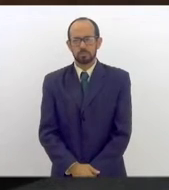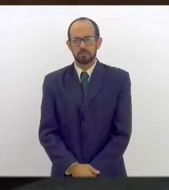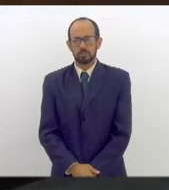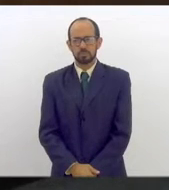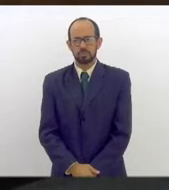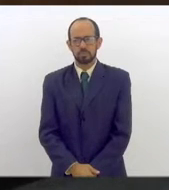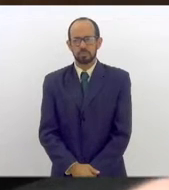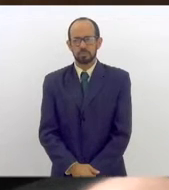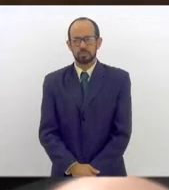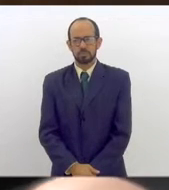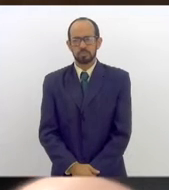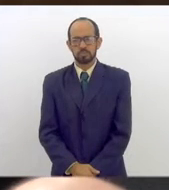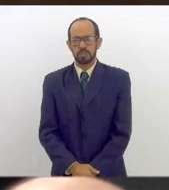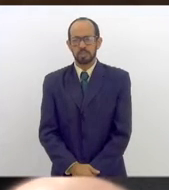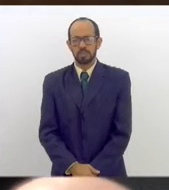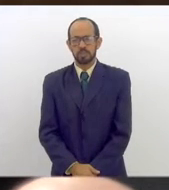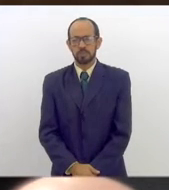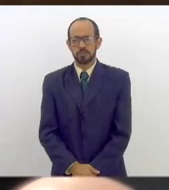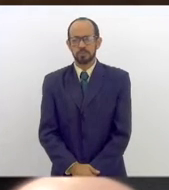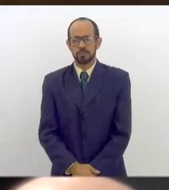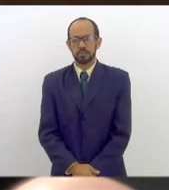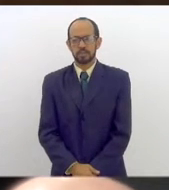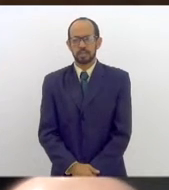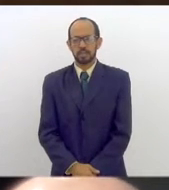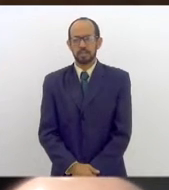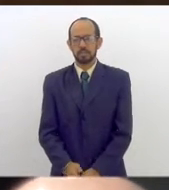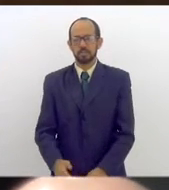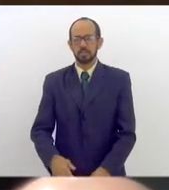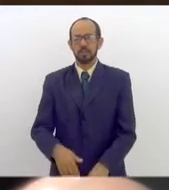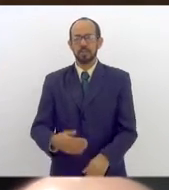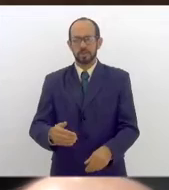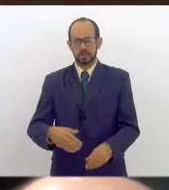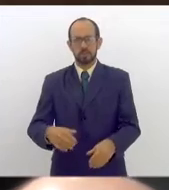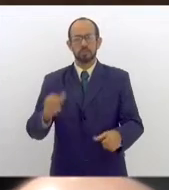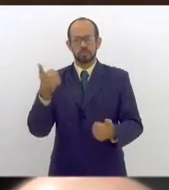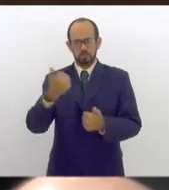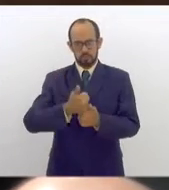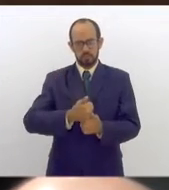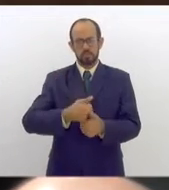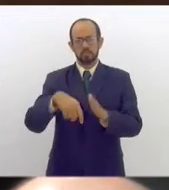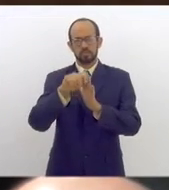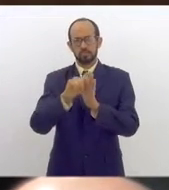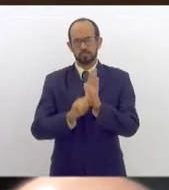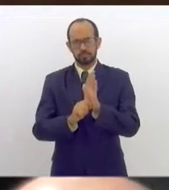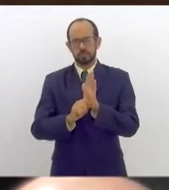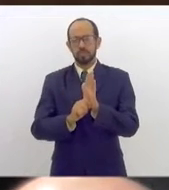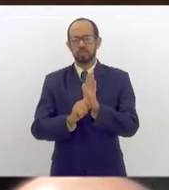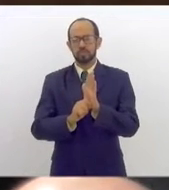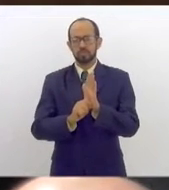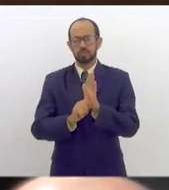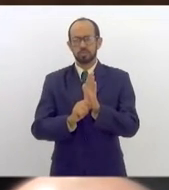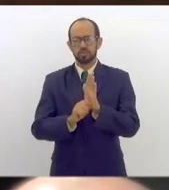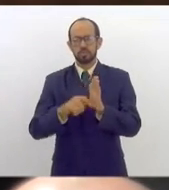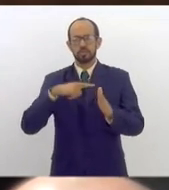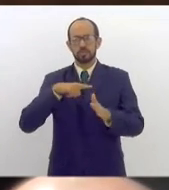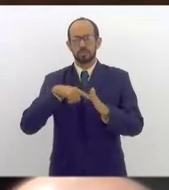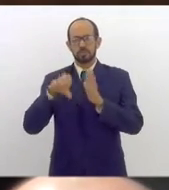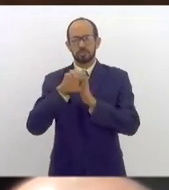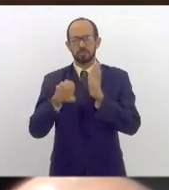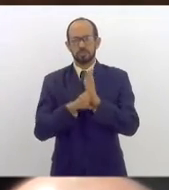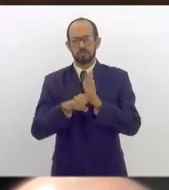Concluindo por substitutivo, solicitando forma final de redação, porque tem uma emenda de